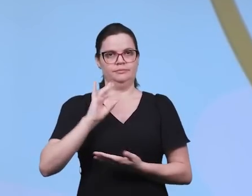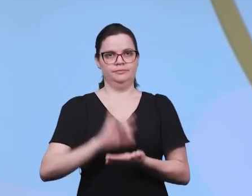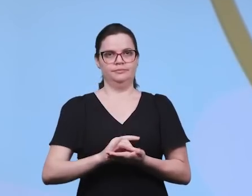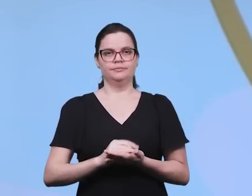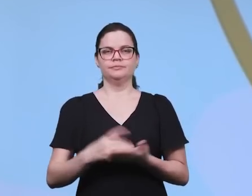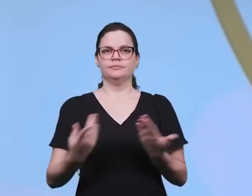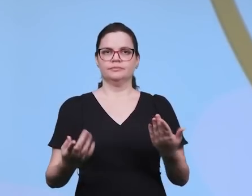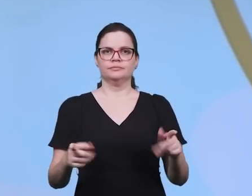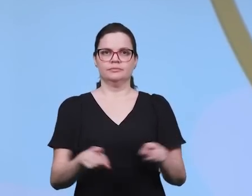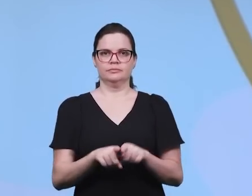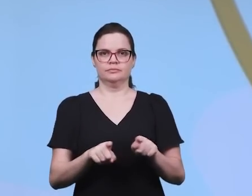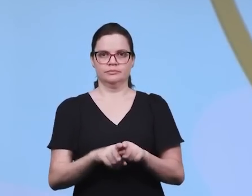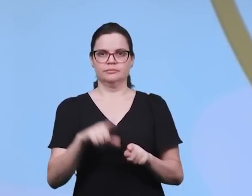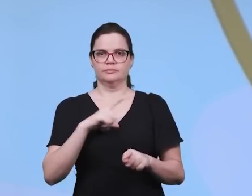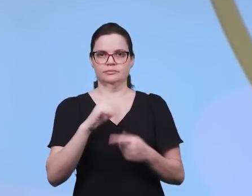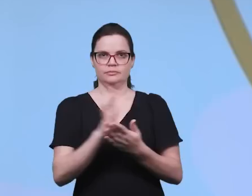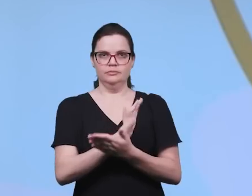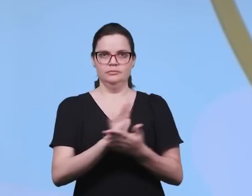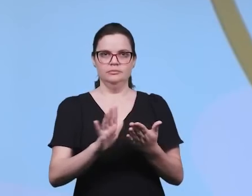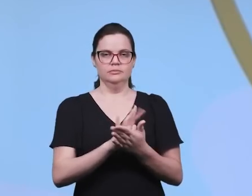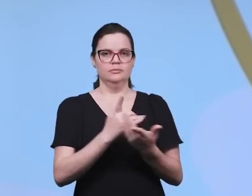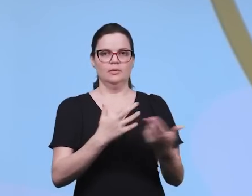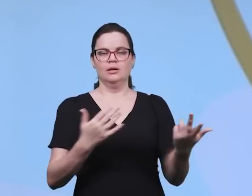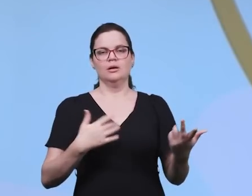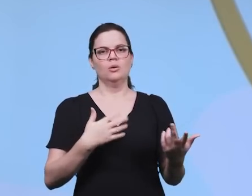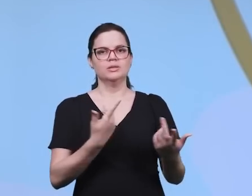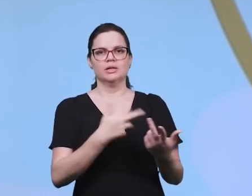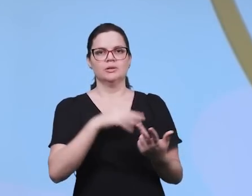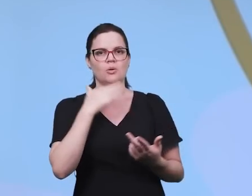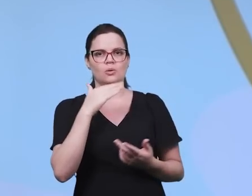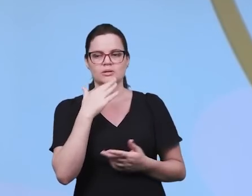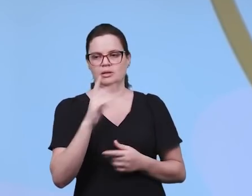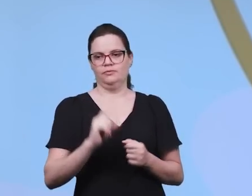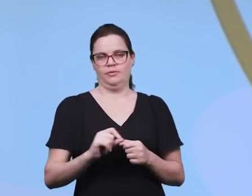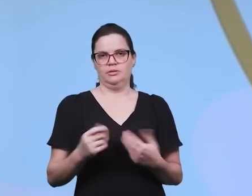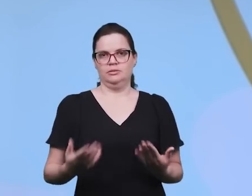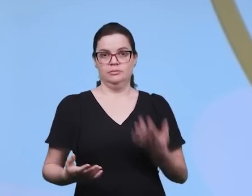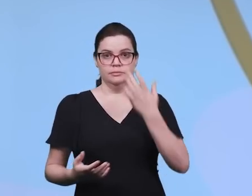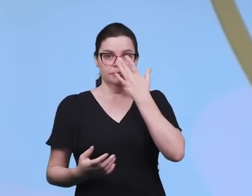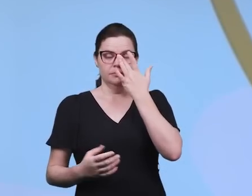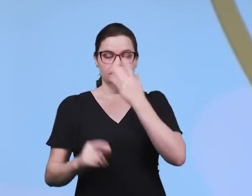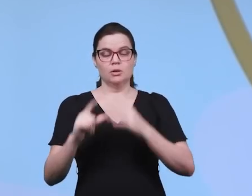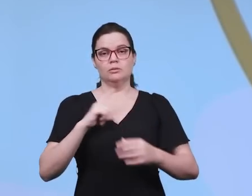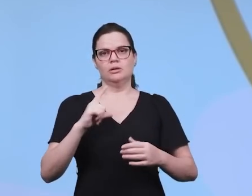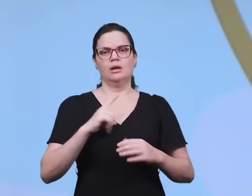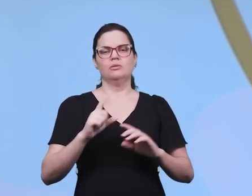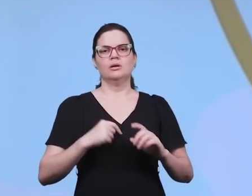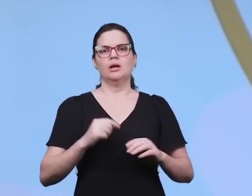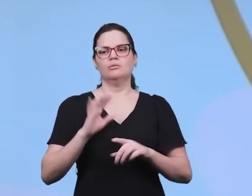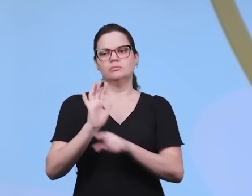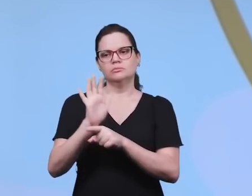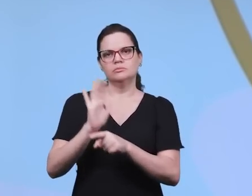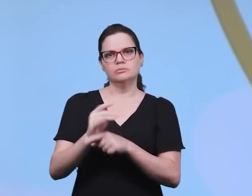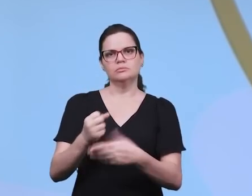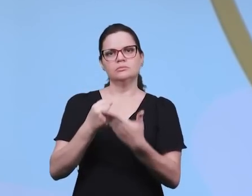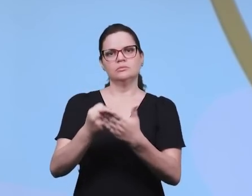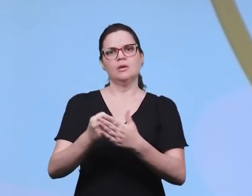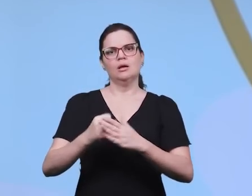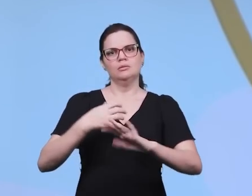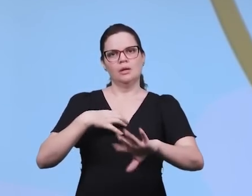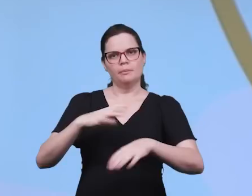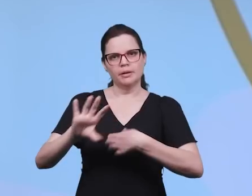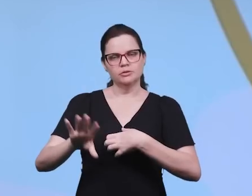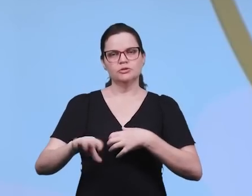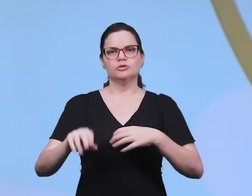aquelas culpabilidades que são geradas porque eu não consigo fazer. Então existe uma abordagem mais humanizada, da